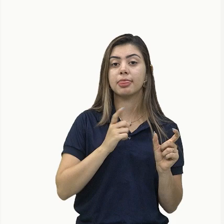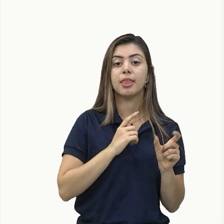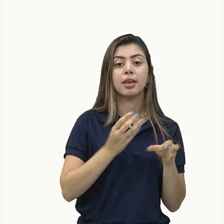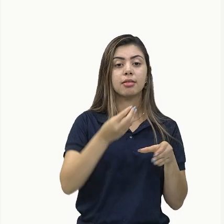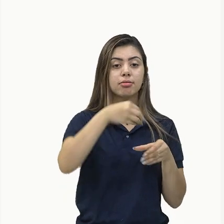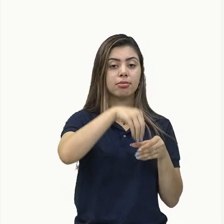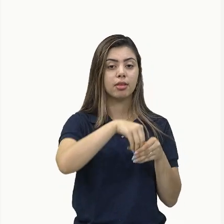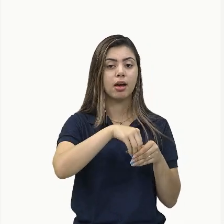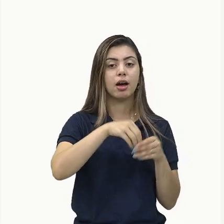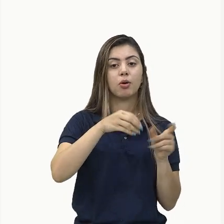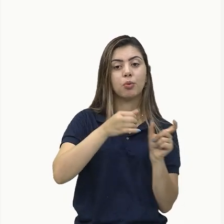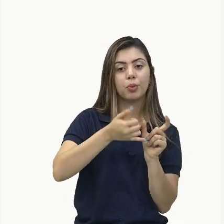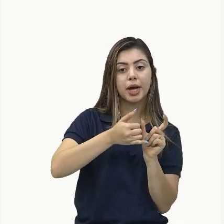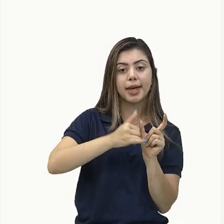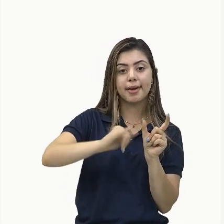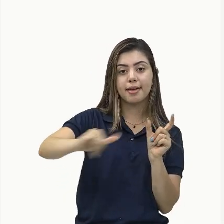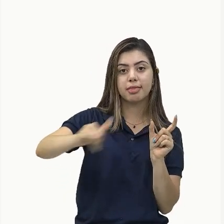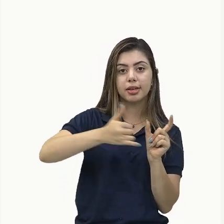energia